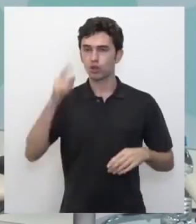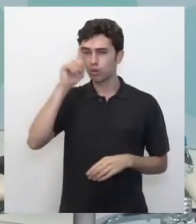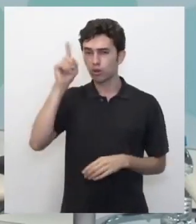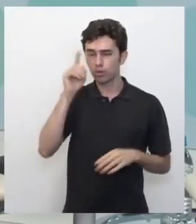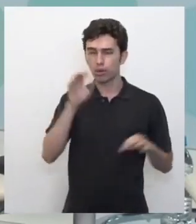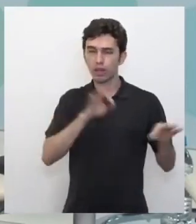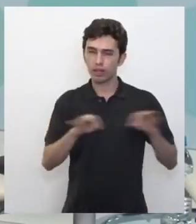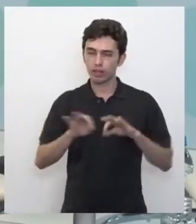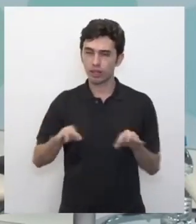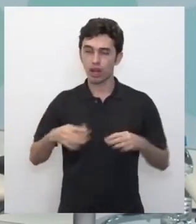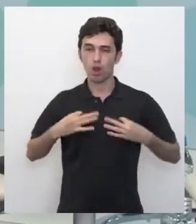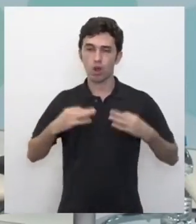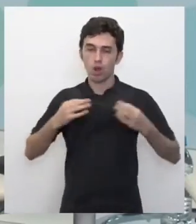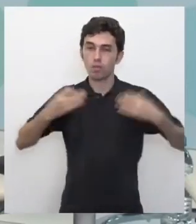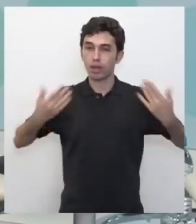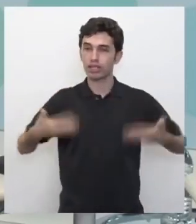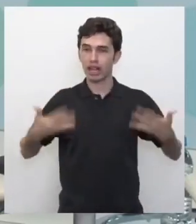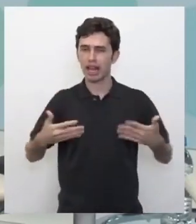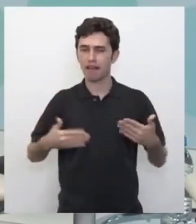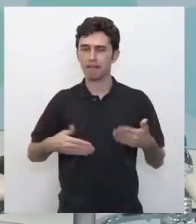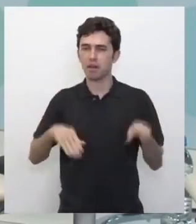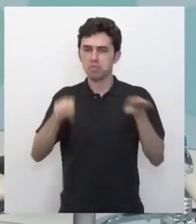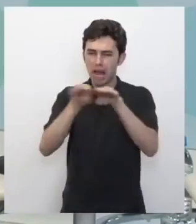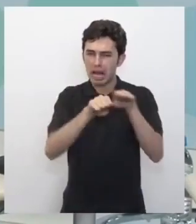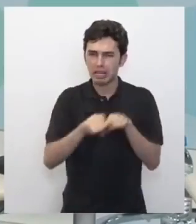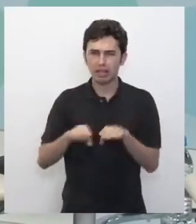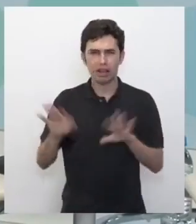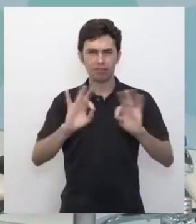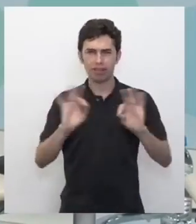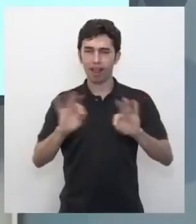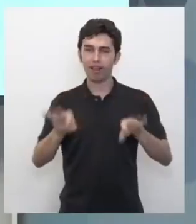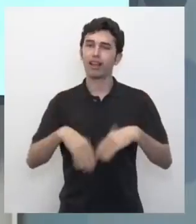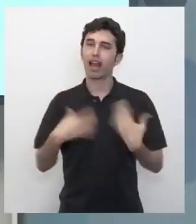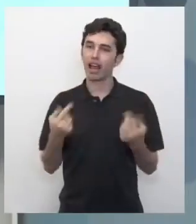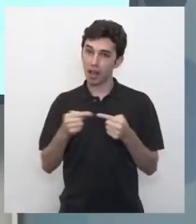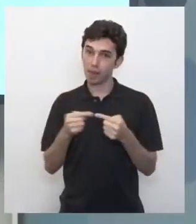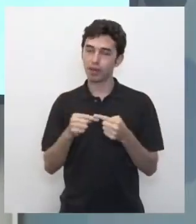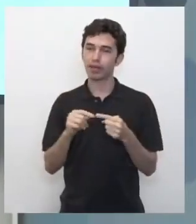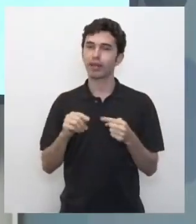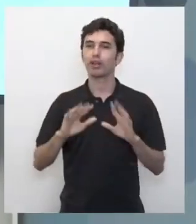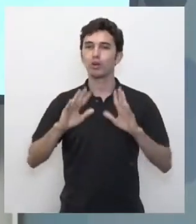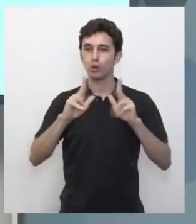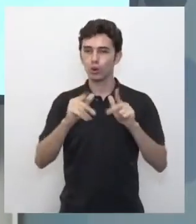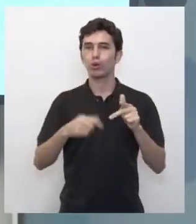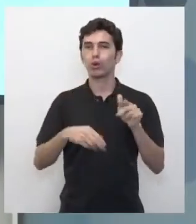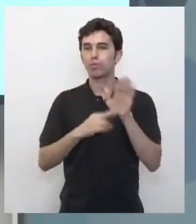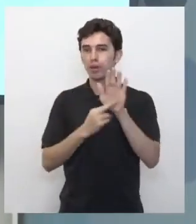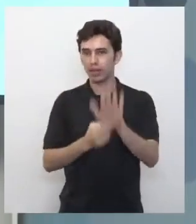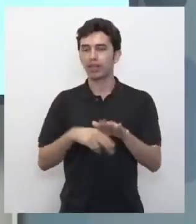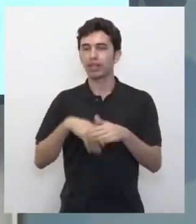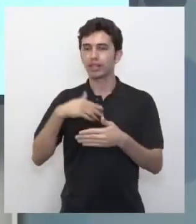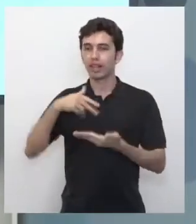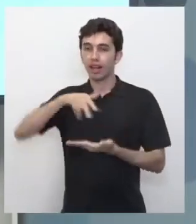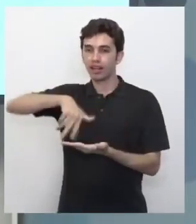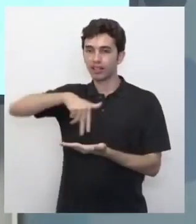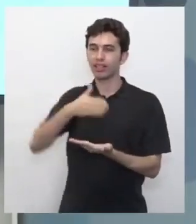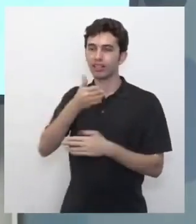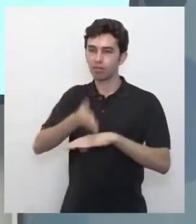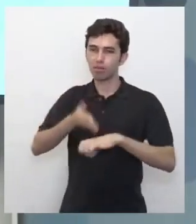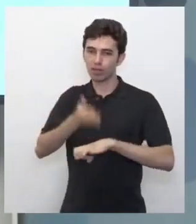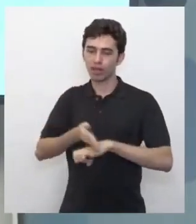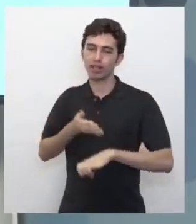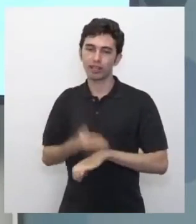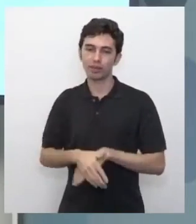roupas leves, não padronizadas, tem Isso a ver com a mesmo. dança moderna, né? Isso mesmo. Tudo isso aí é trazido por esses grandes teóricos. E agora vamos